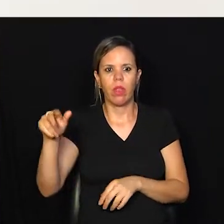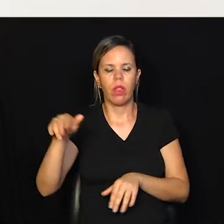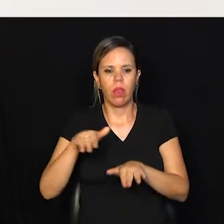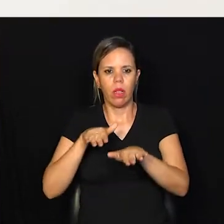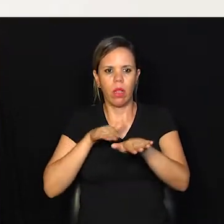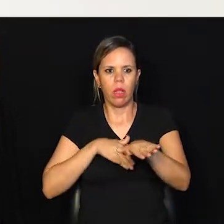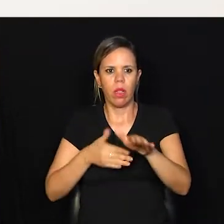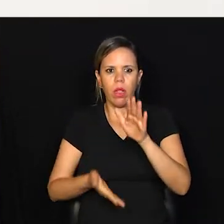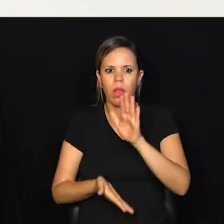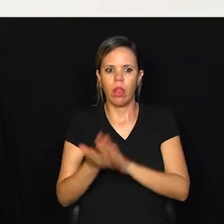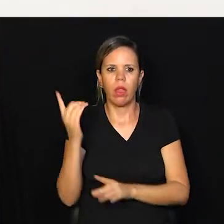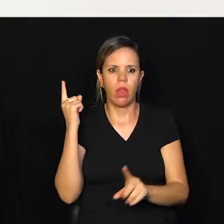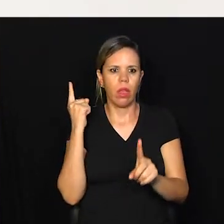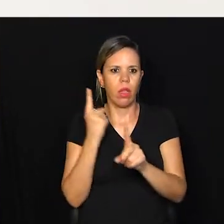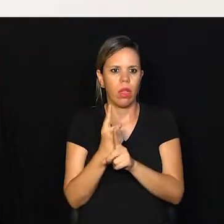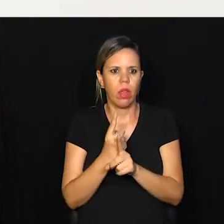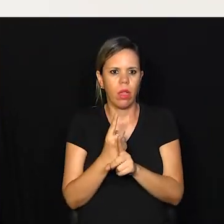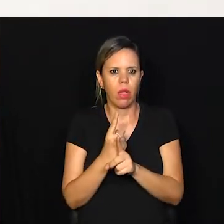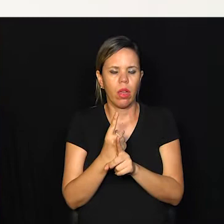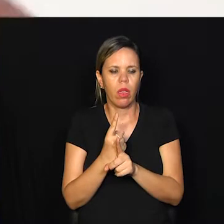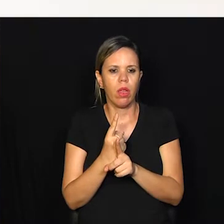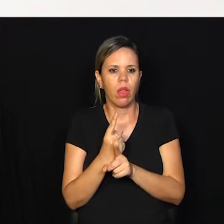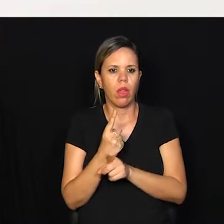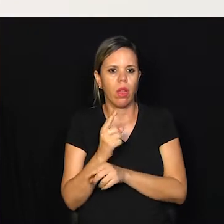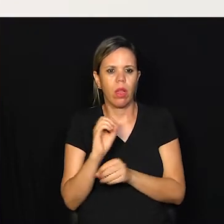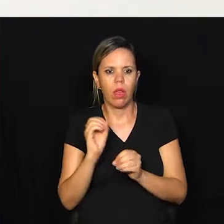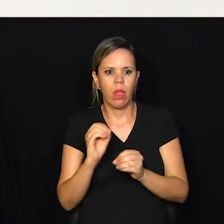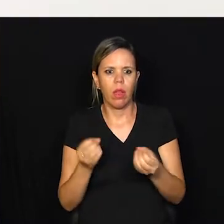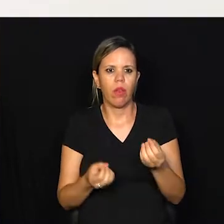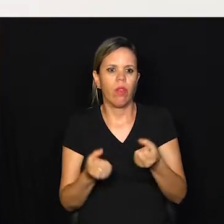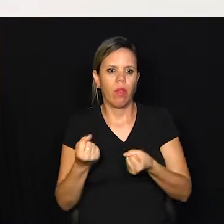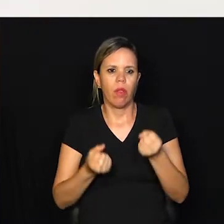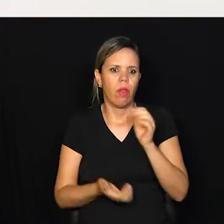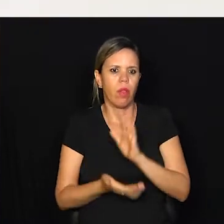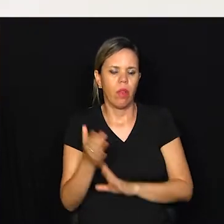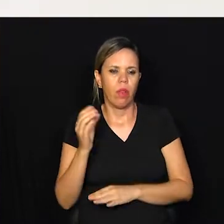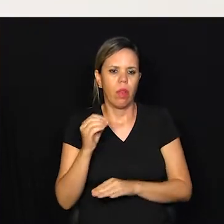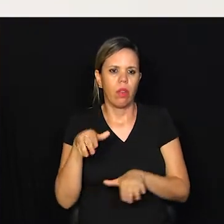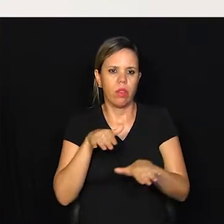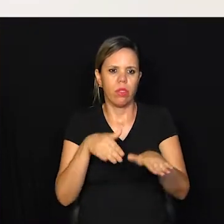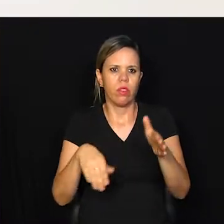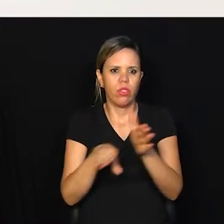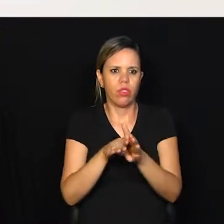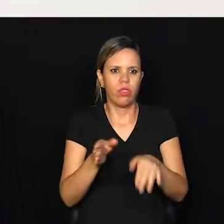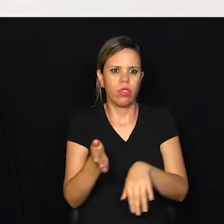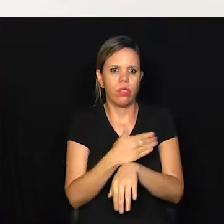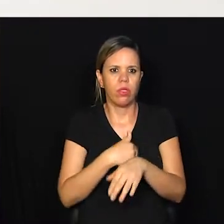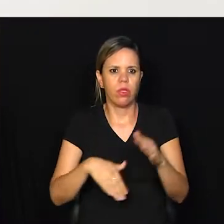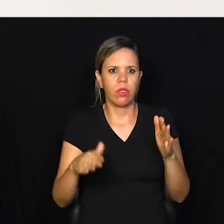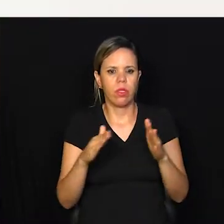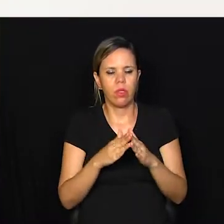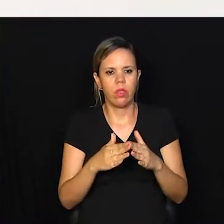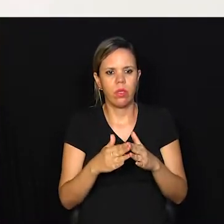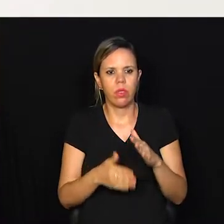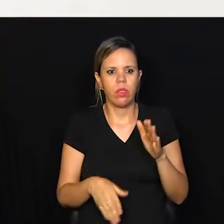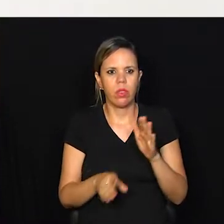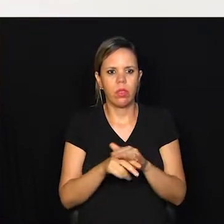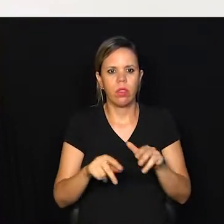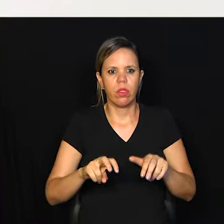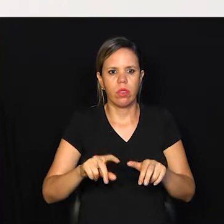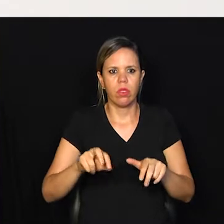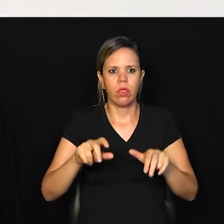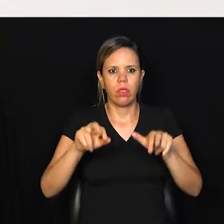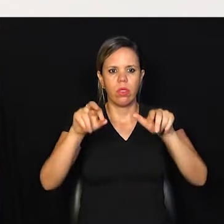que eu tô saindo, a gente se encontra lá, não encontra imprensa, torcedor nem nada, pega o carro e vou embora, não pego o trânsito, até chego mais cedo em casa, né. Quando eu tava subindo aquela